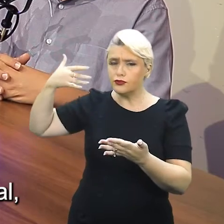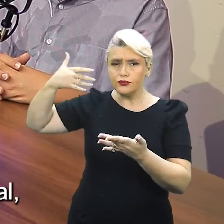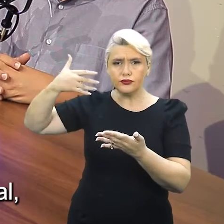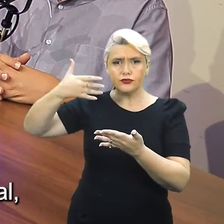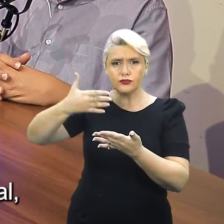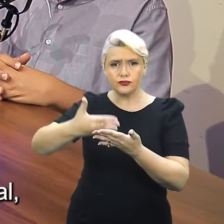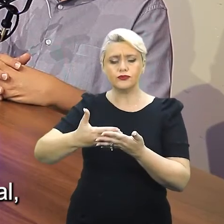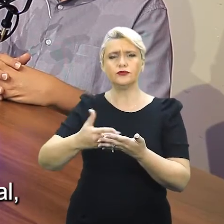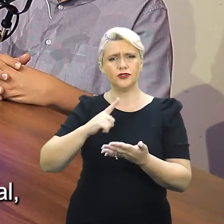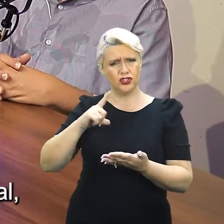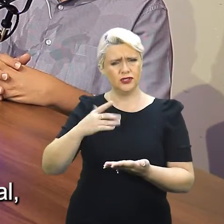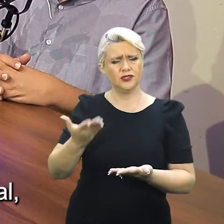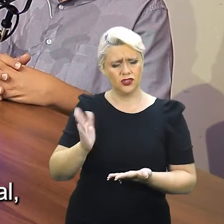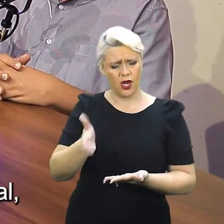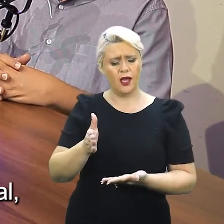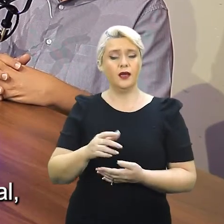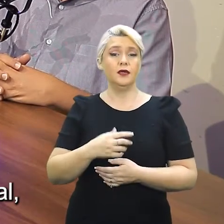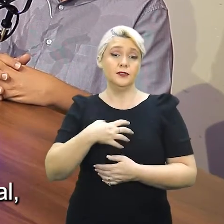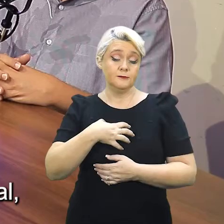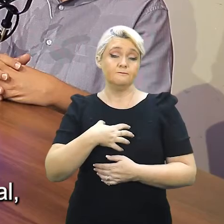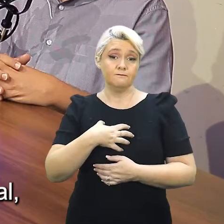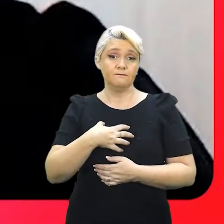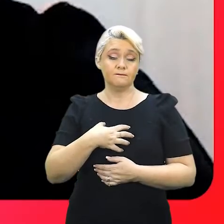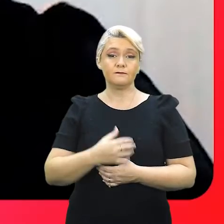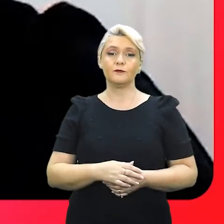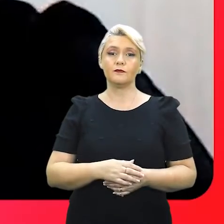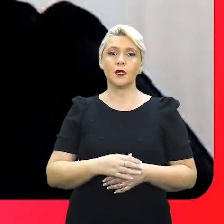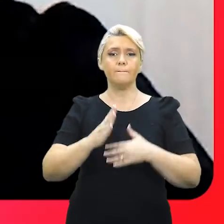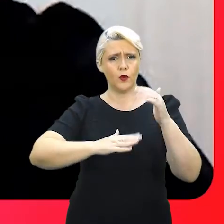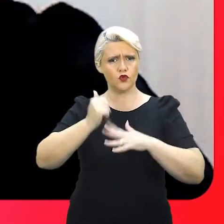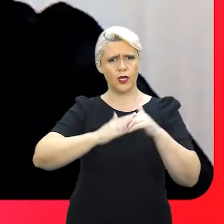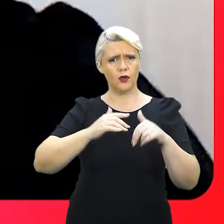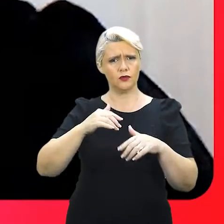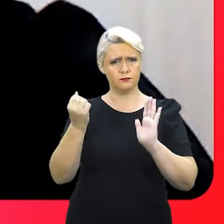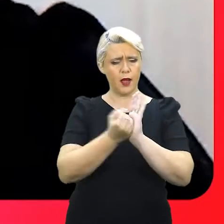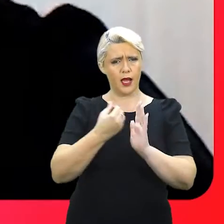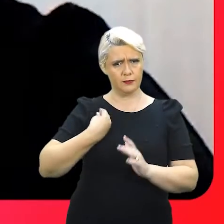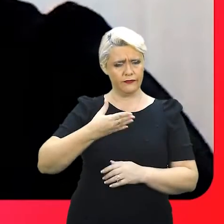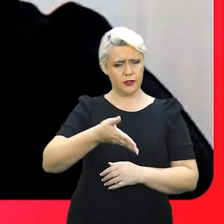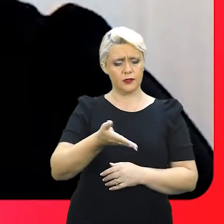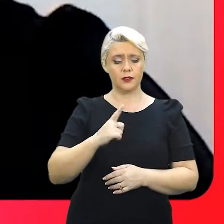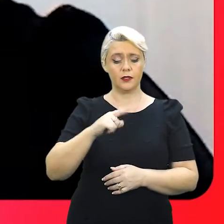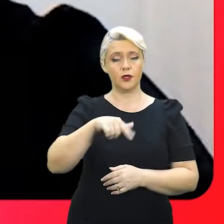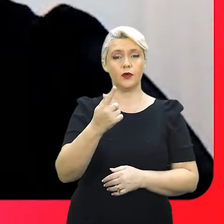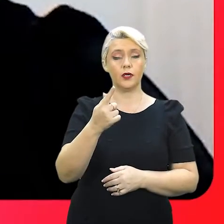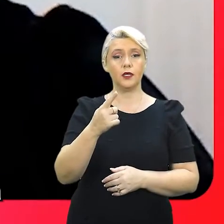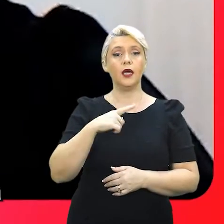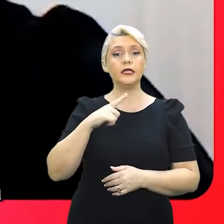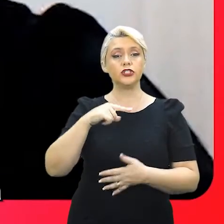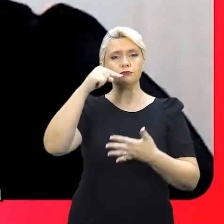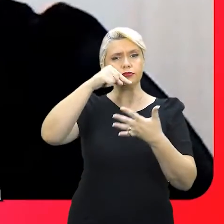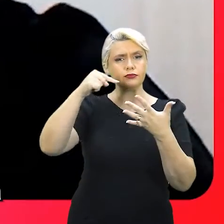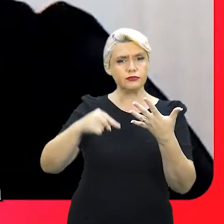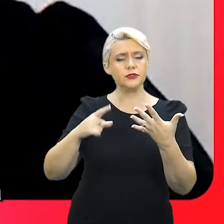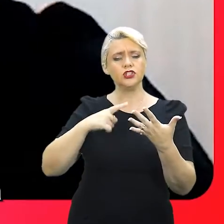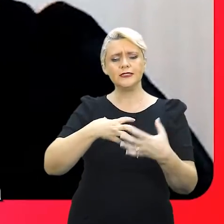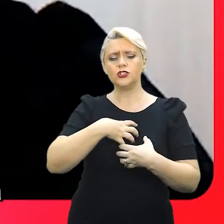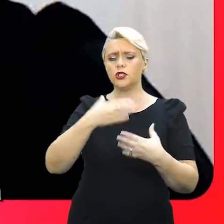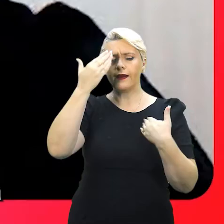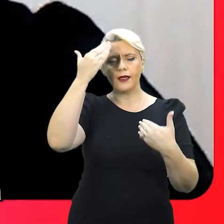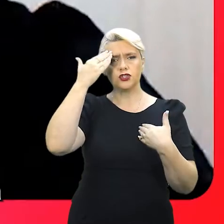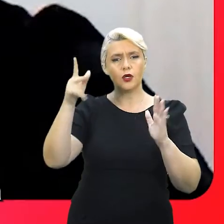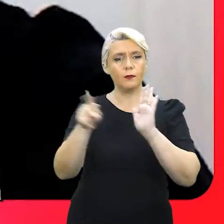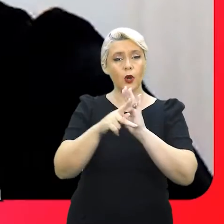só familiar, mas dessa forma, profissional. Em todas as questões, eu tinha gratidão